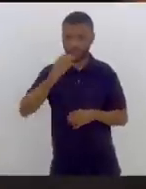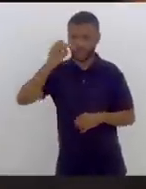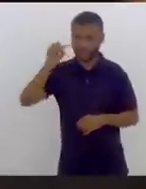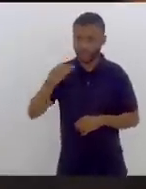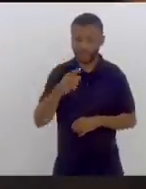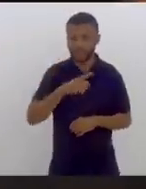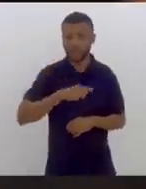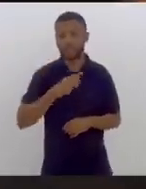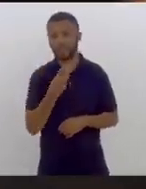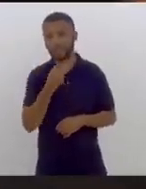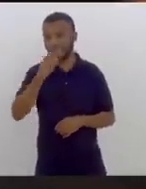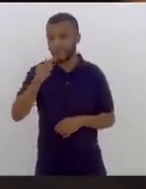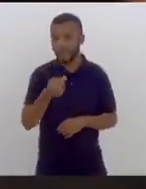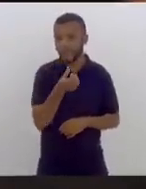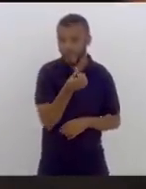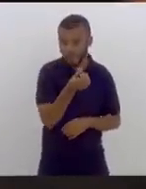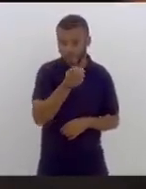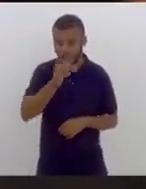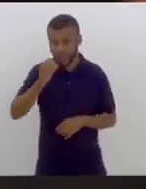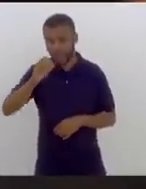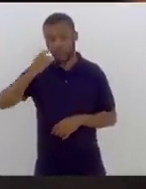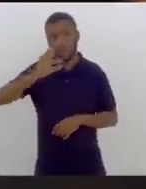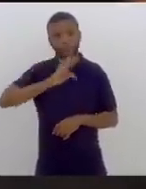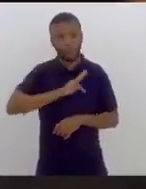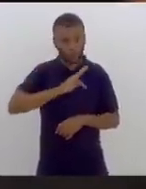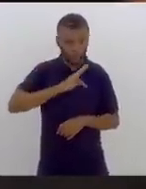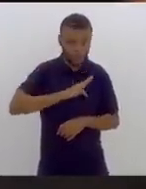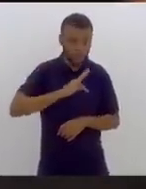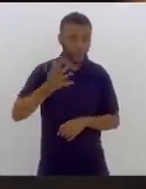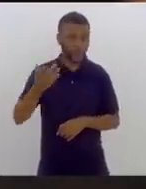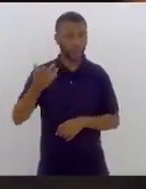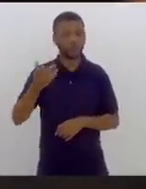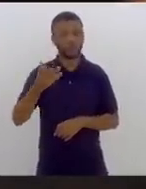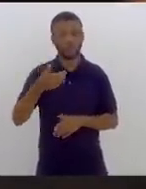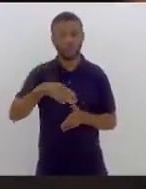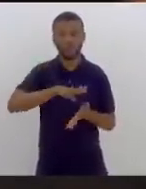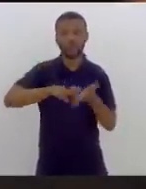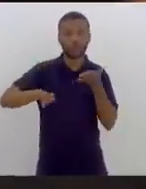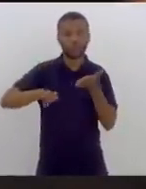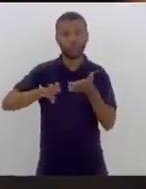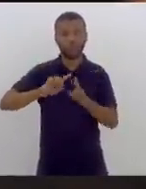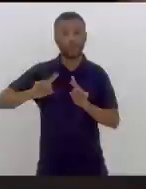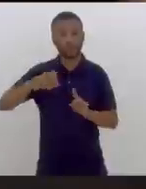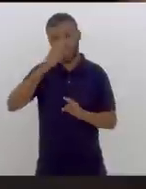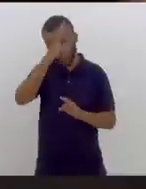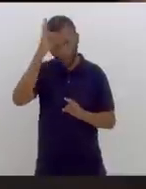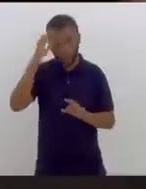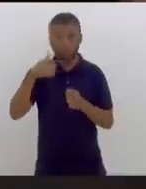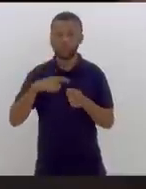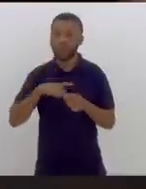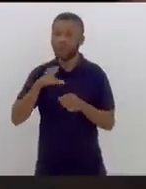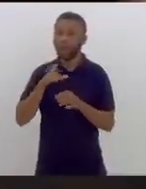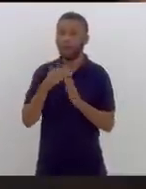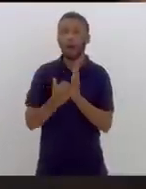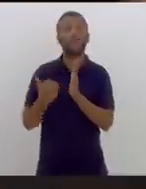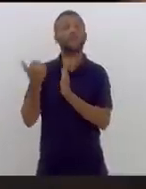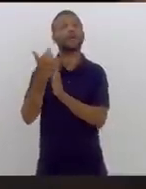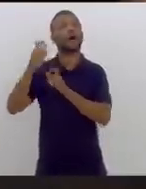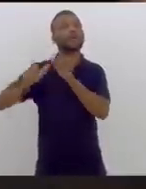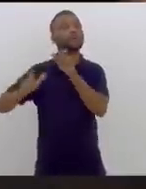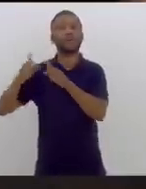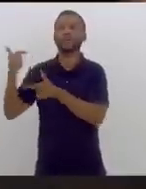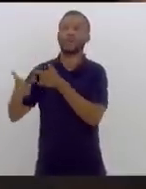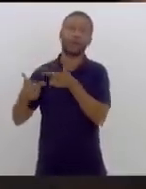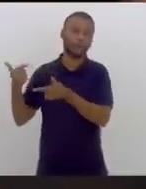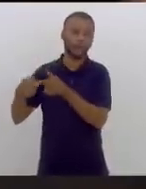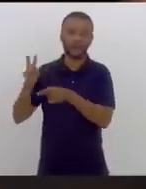em 3.600 policiais excluídos e dois mil e poucos são absorvidos tem que ter um mutirão tem que se aumentar o